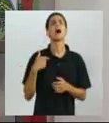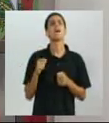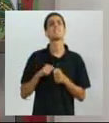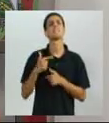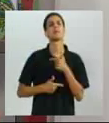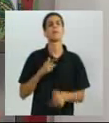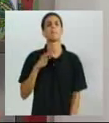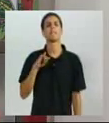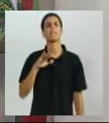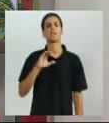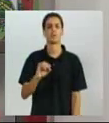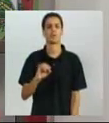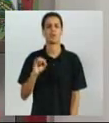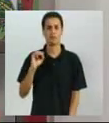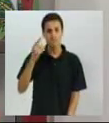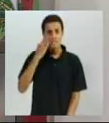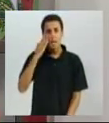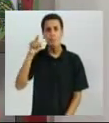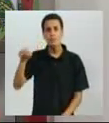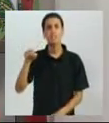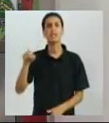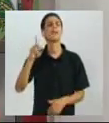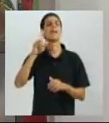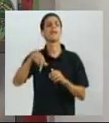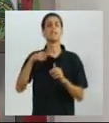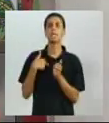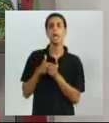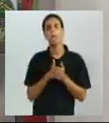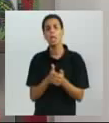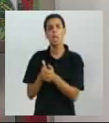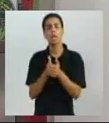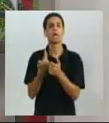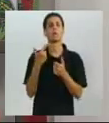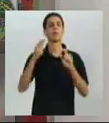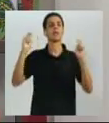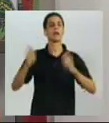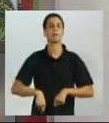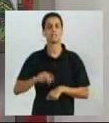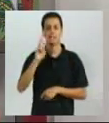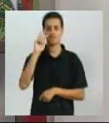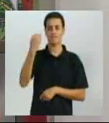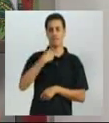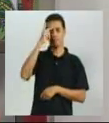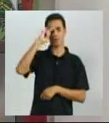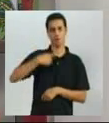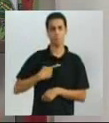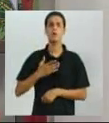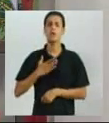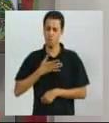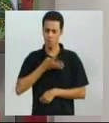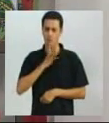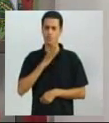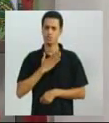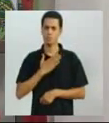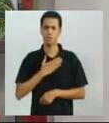de Vereadores, sabendo que ele é macaco, o último macaco da fila, porque ele não tem capacidade de ver os seus rabos. Eu vejo os meus, não